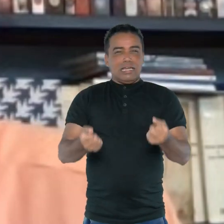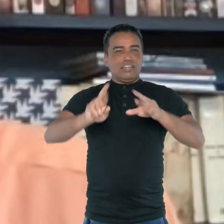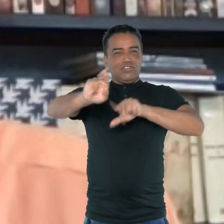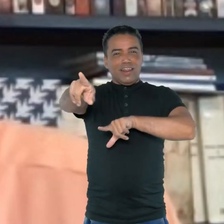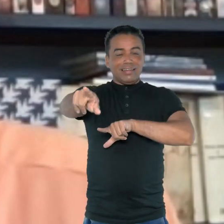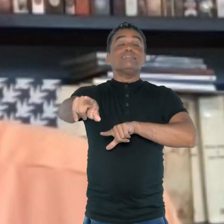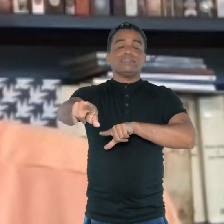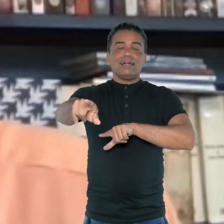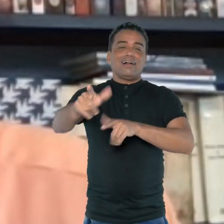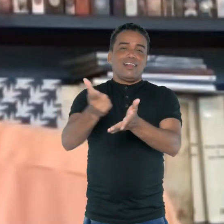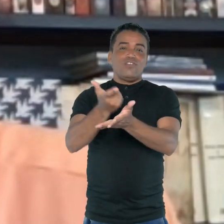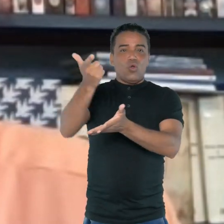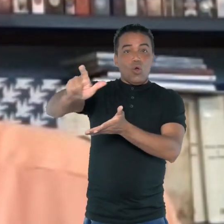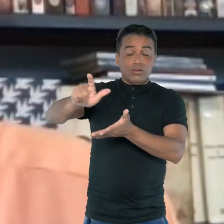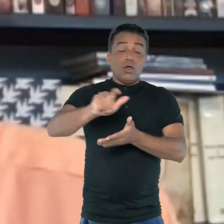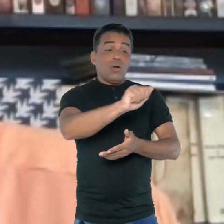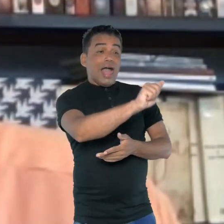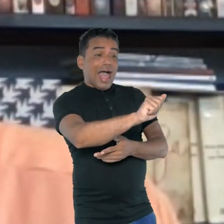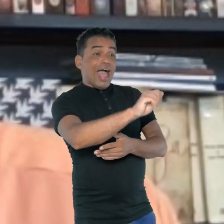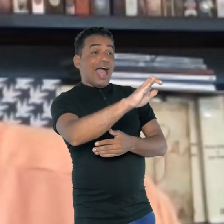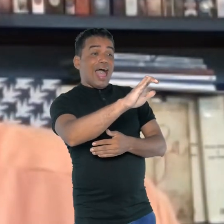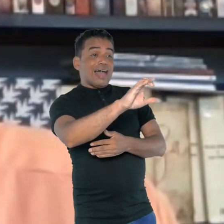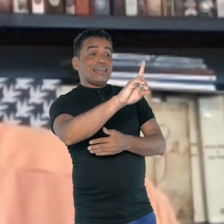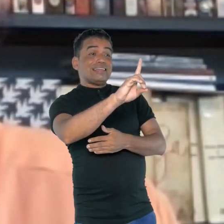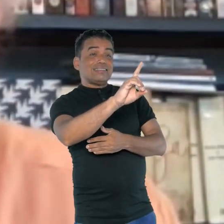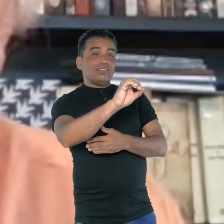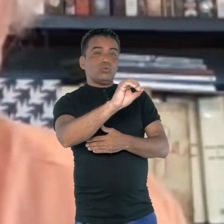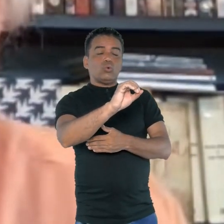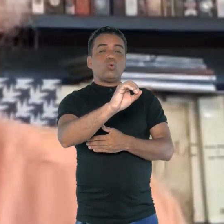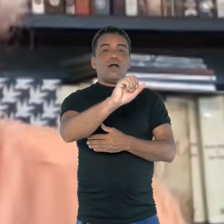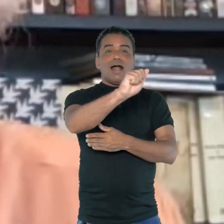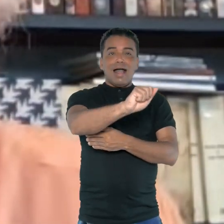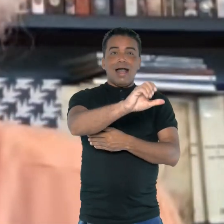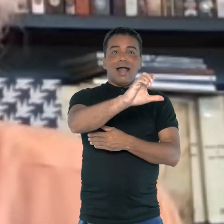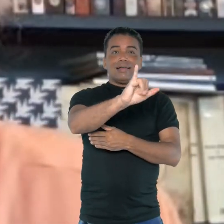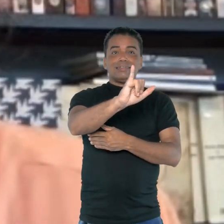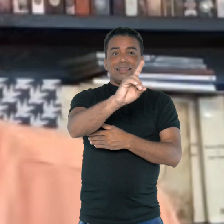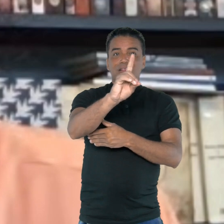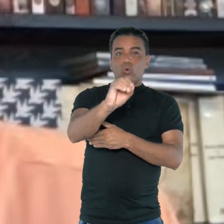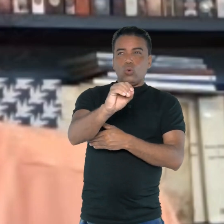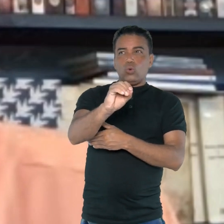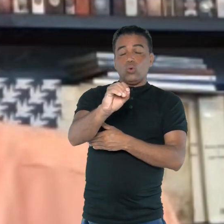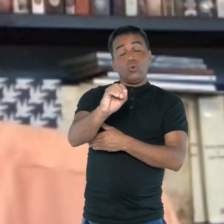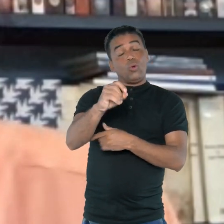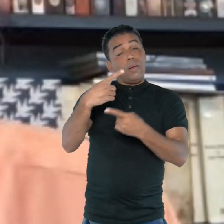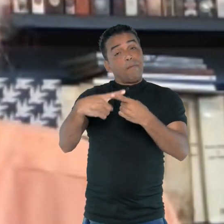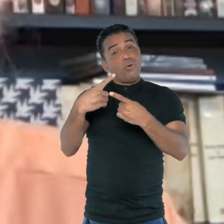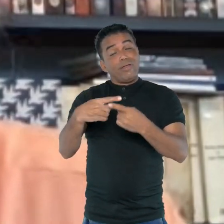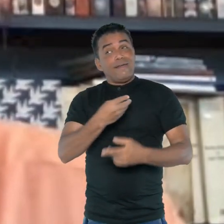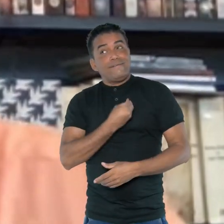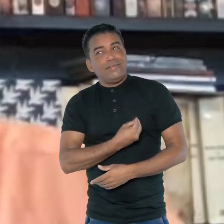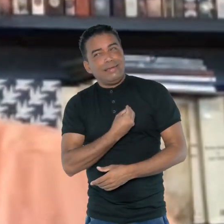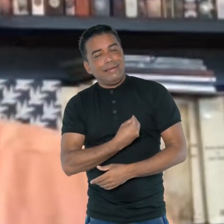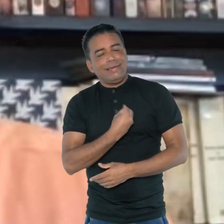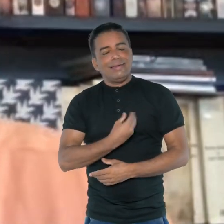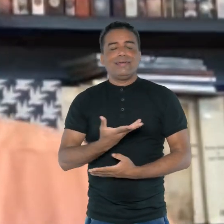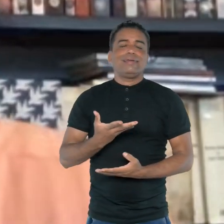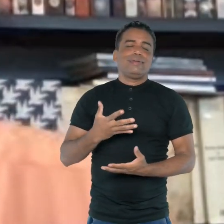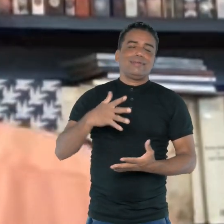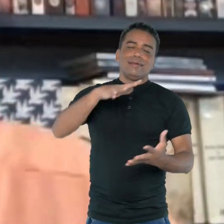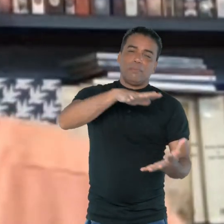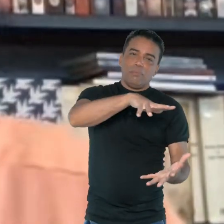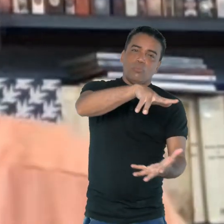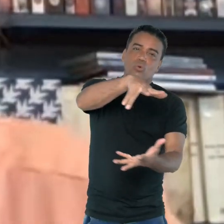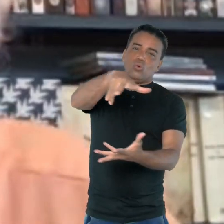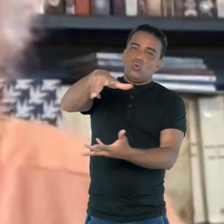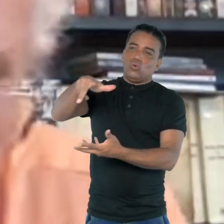aí, ácido porque a vida, de uma maneira geral, a nossa existência no planeta, a